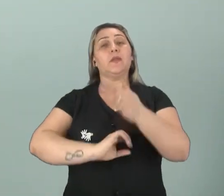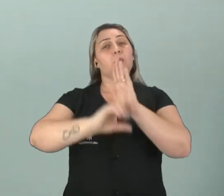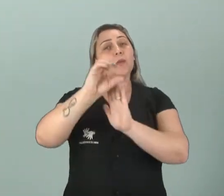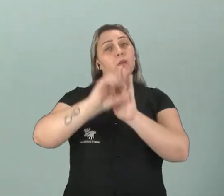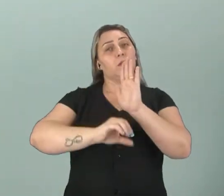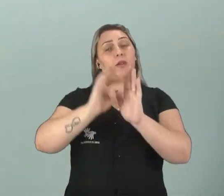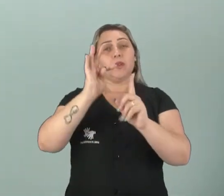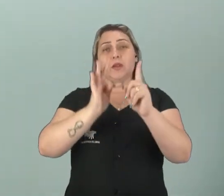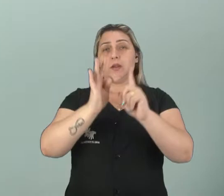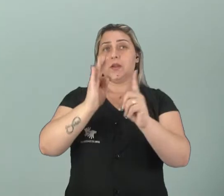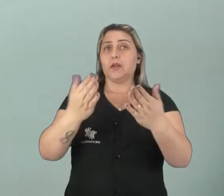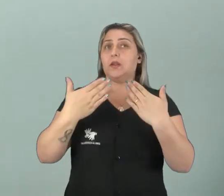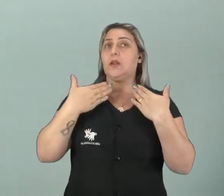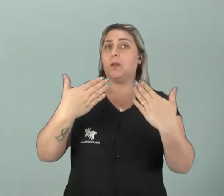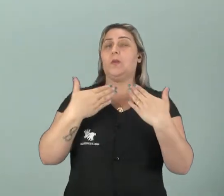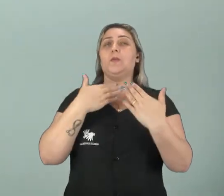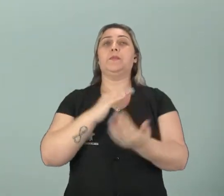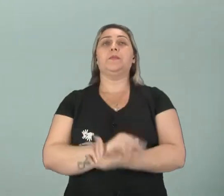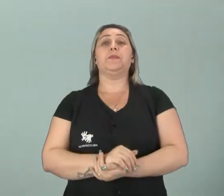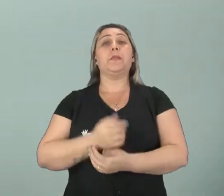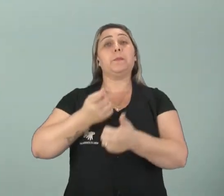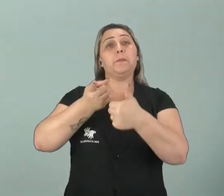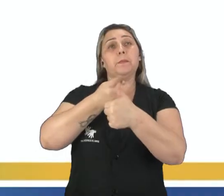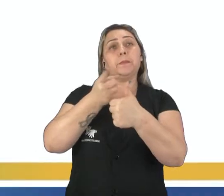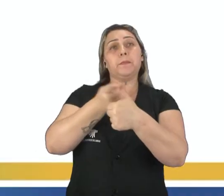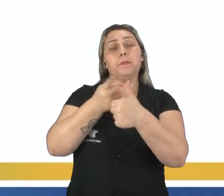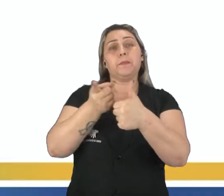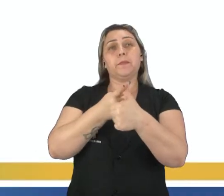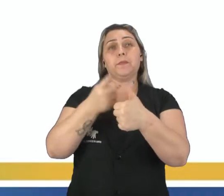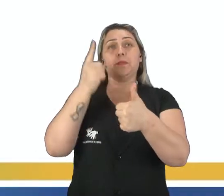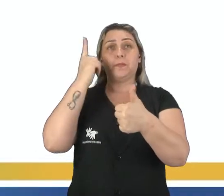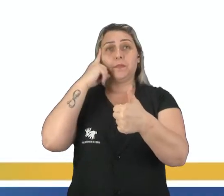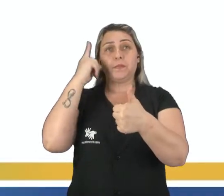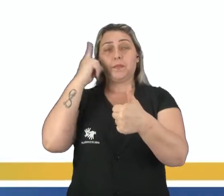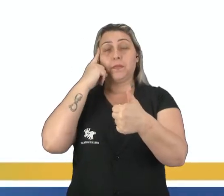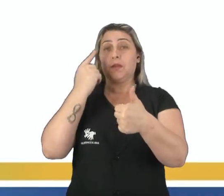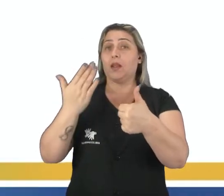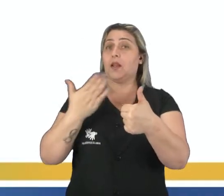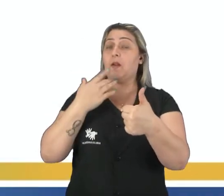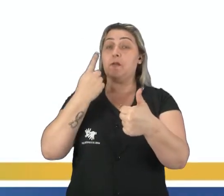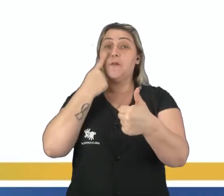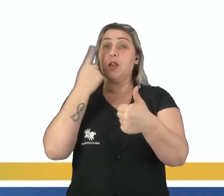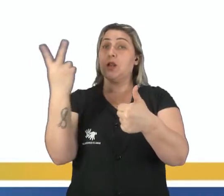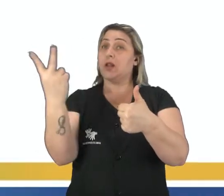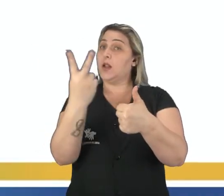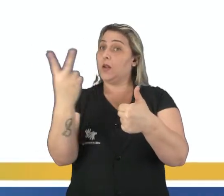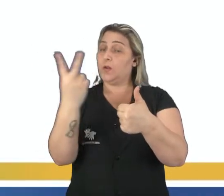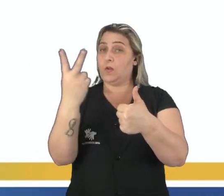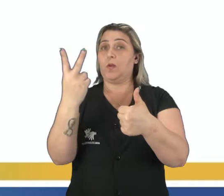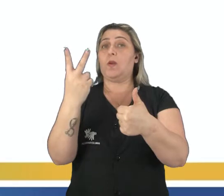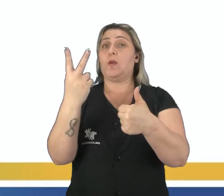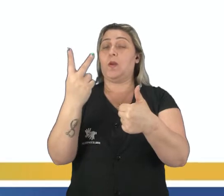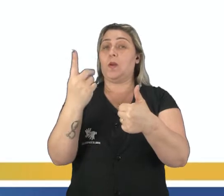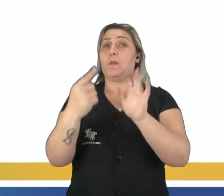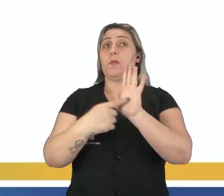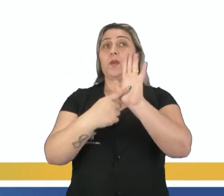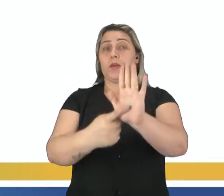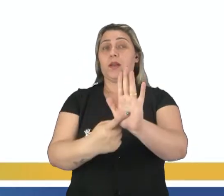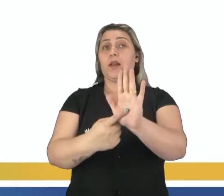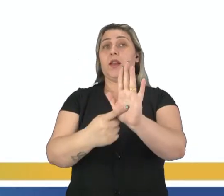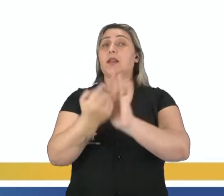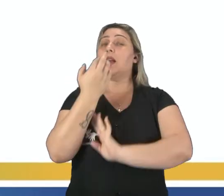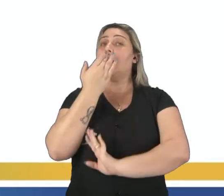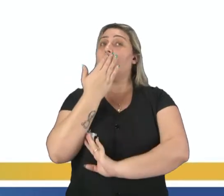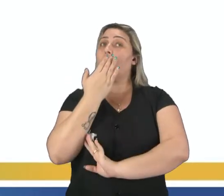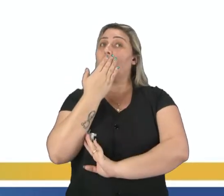conceito de temperatura e de calor. Então, primeiro aí, a ideia do conceito de calor. Tu verifica que tem dois corpos, ilustrado aí na cor